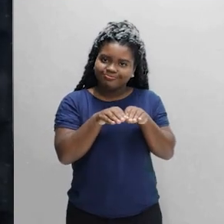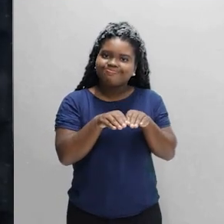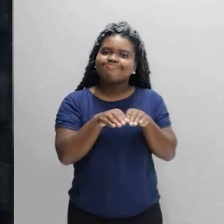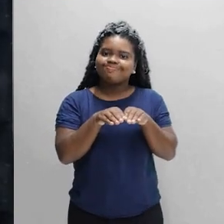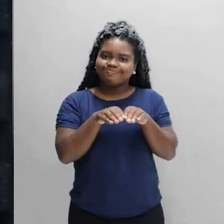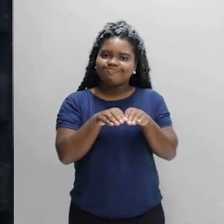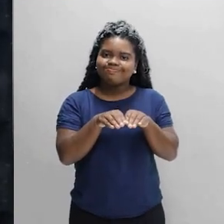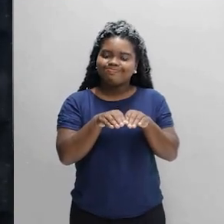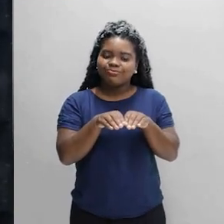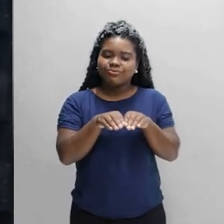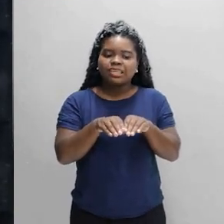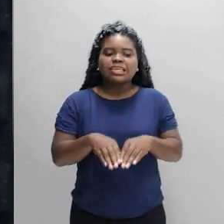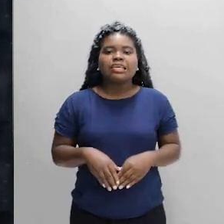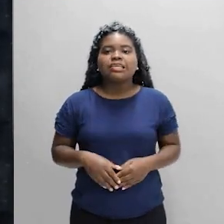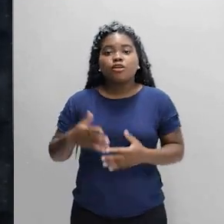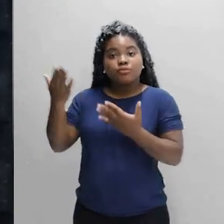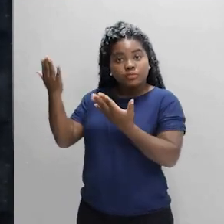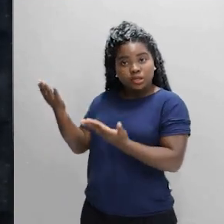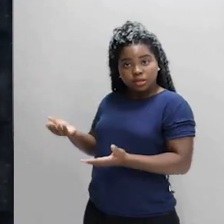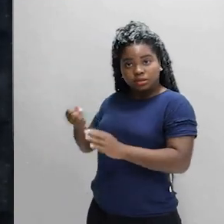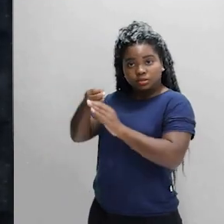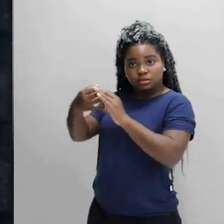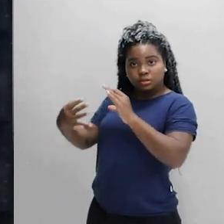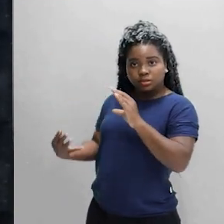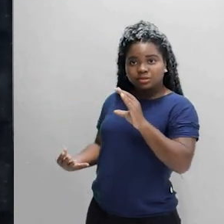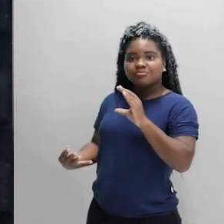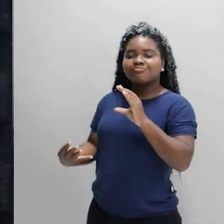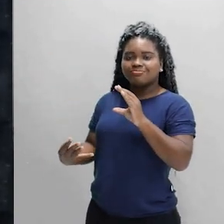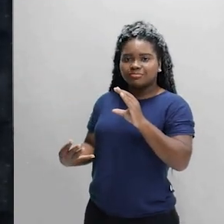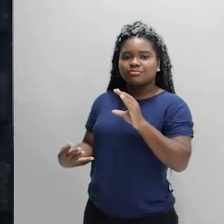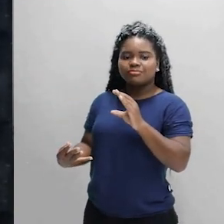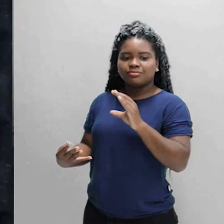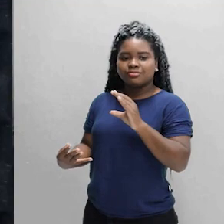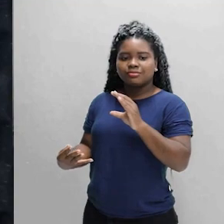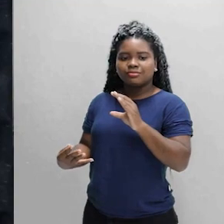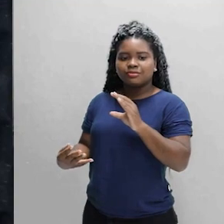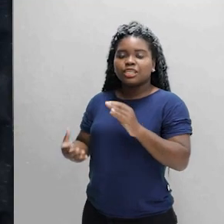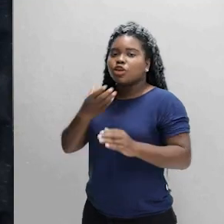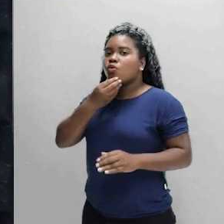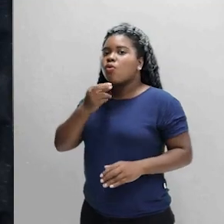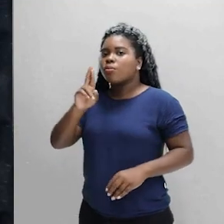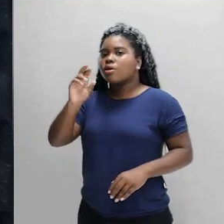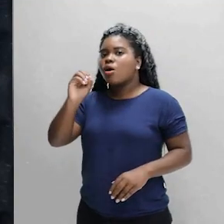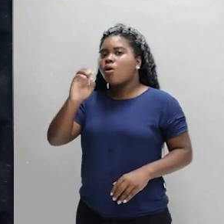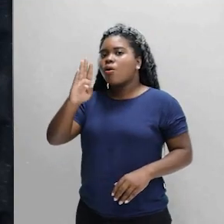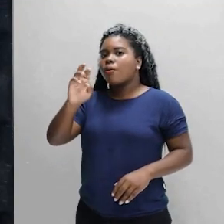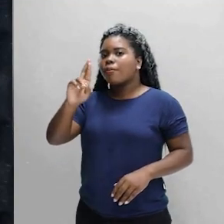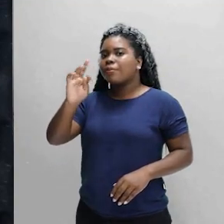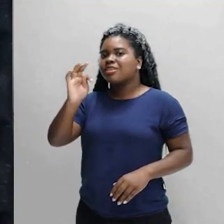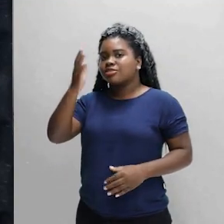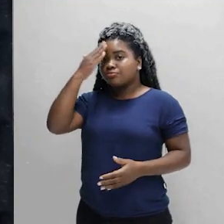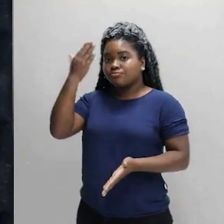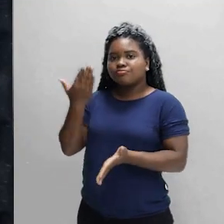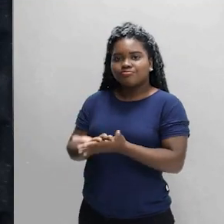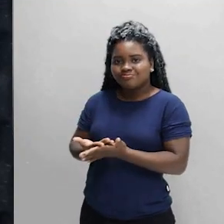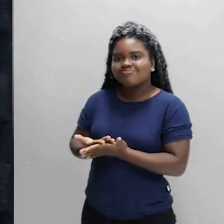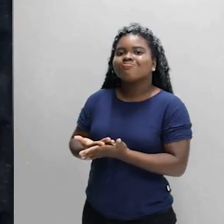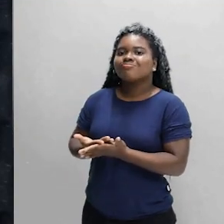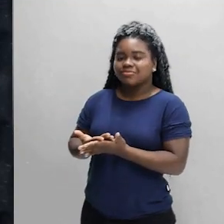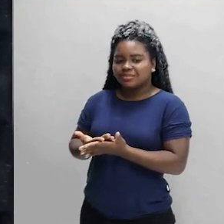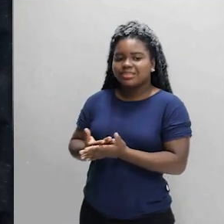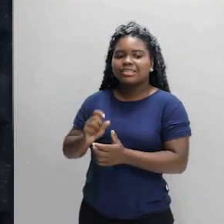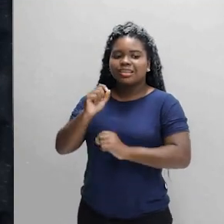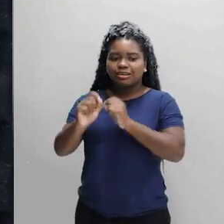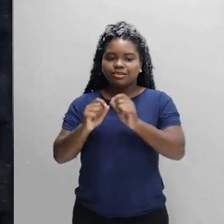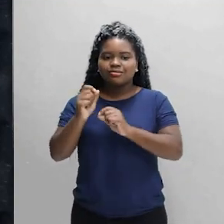sociais. Essas são características que, segundo o pluralismo, segundo Robert Dahl, expressam o que significa